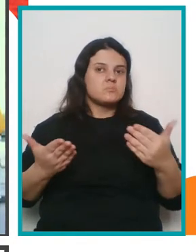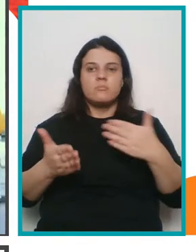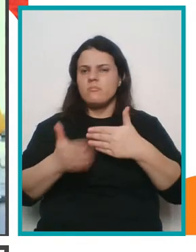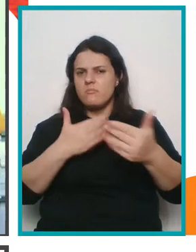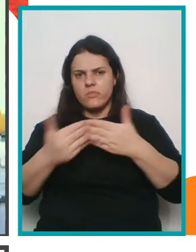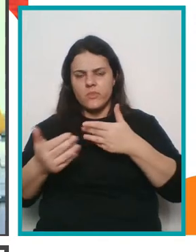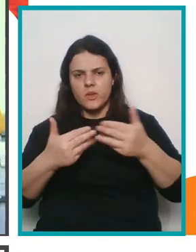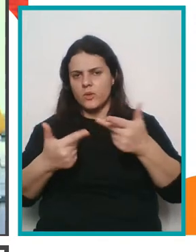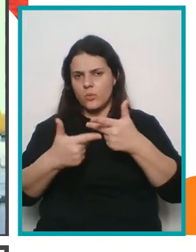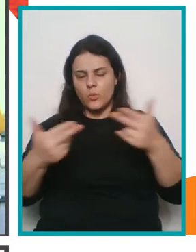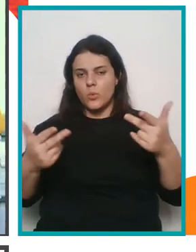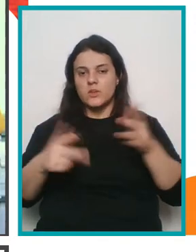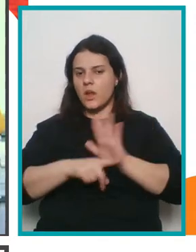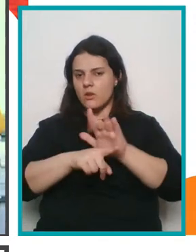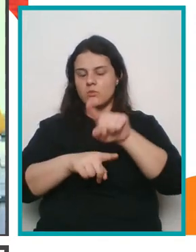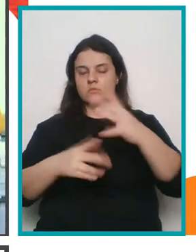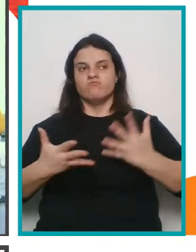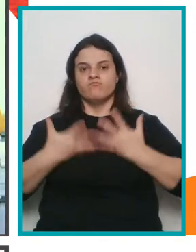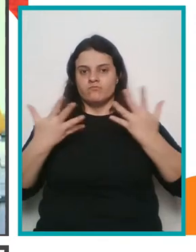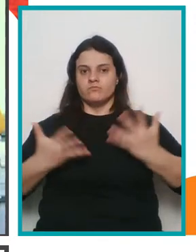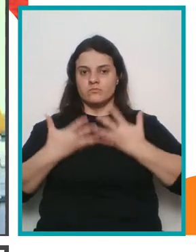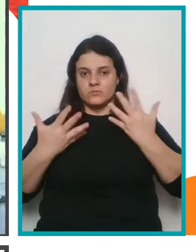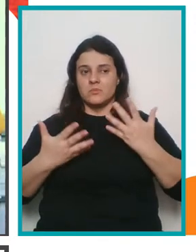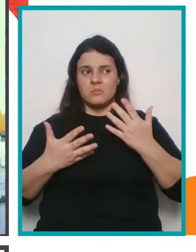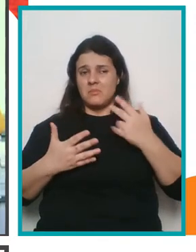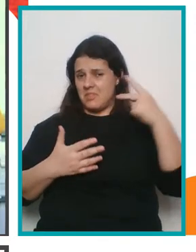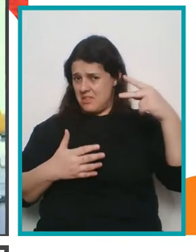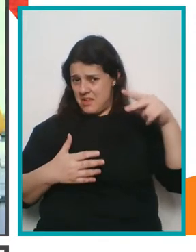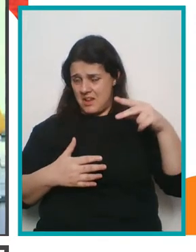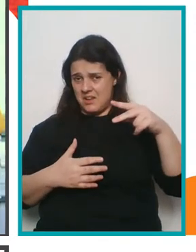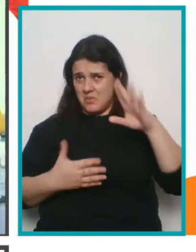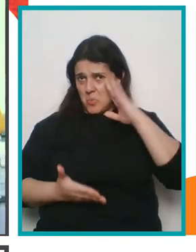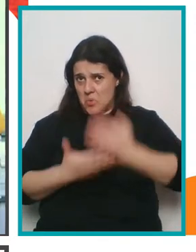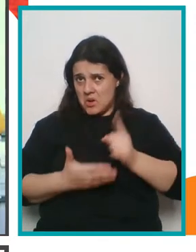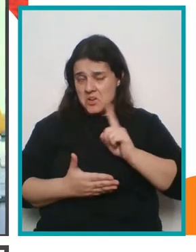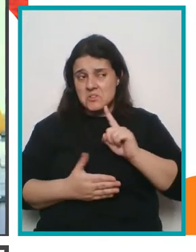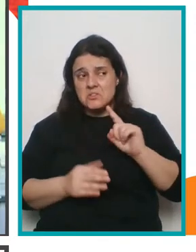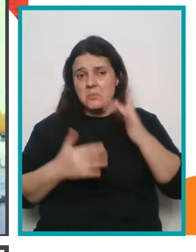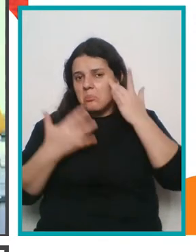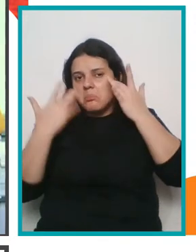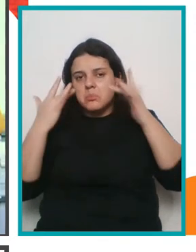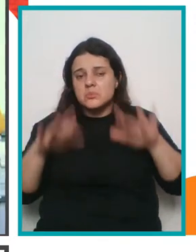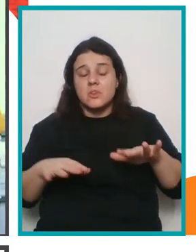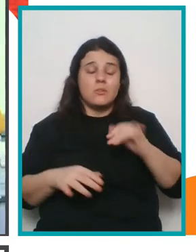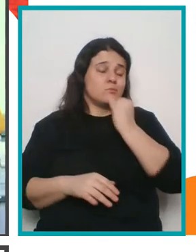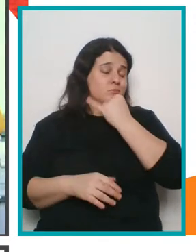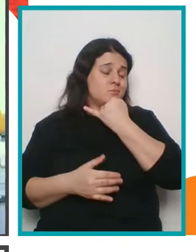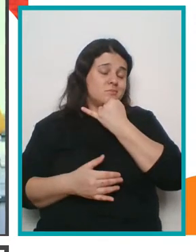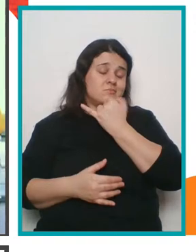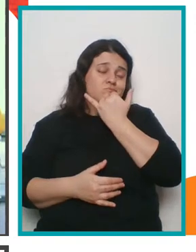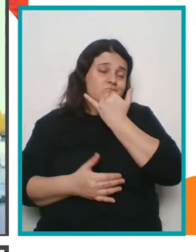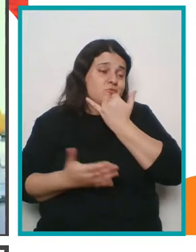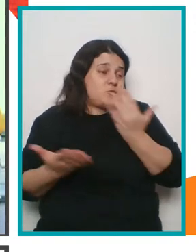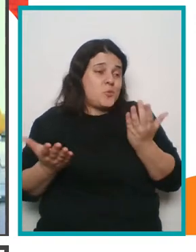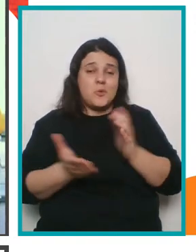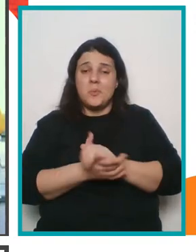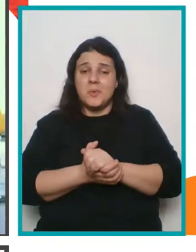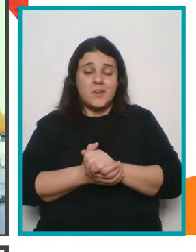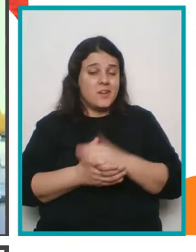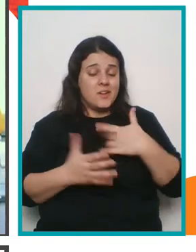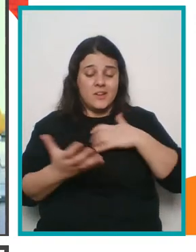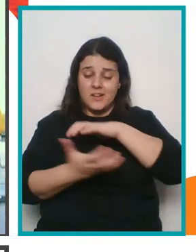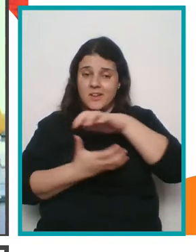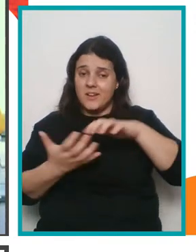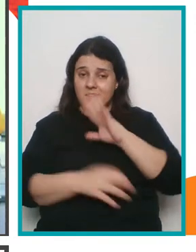crise climática ela não tem partido. Ela não tem ideologia, ela